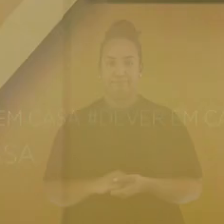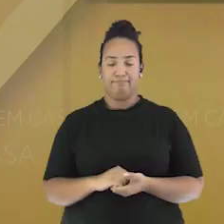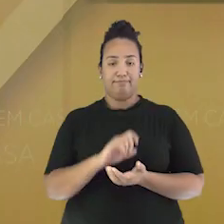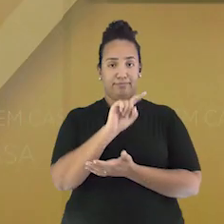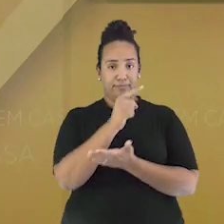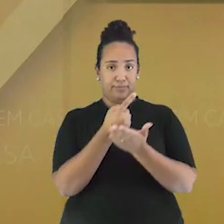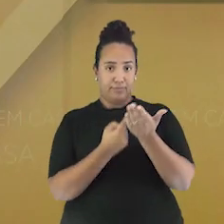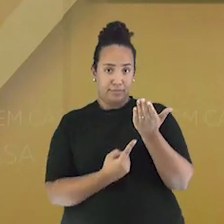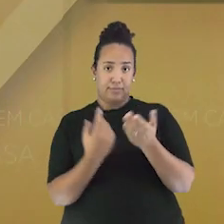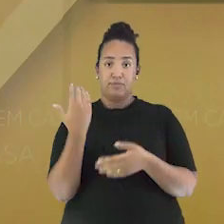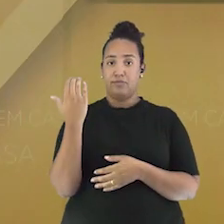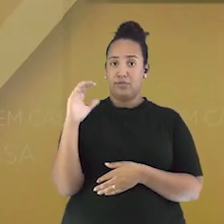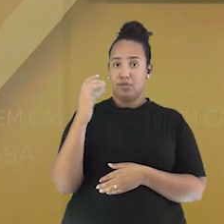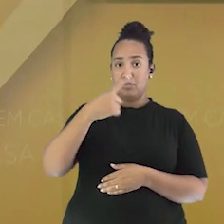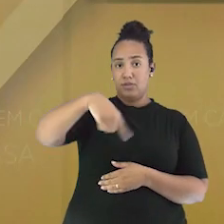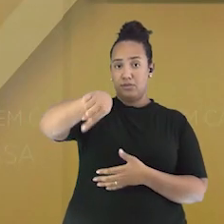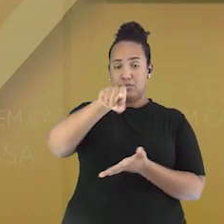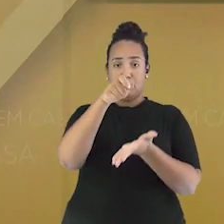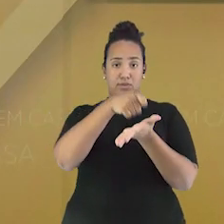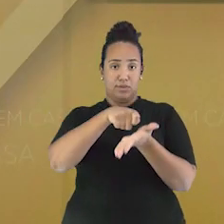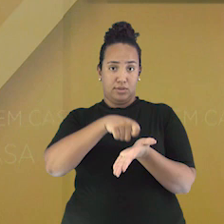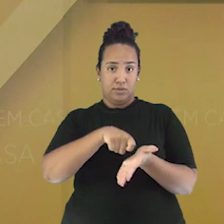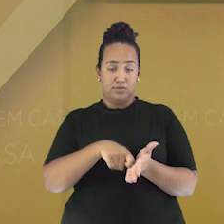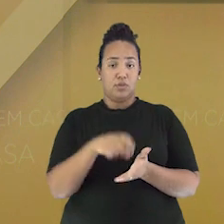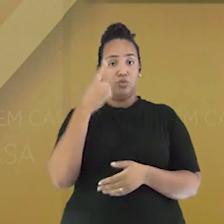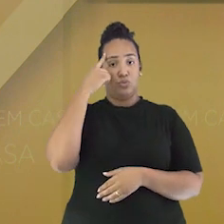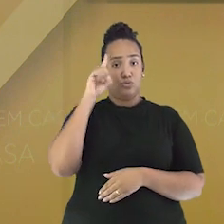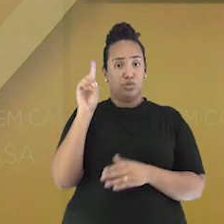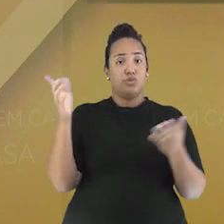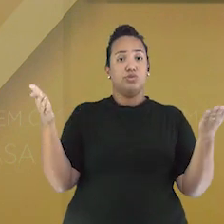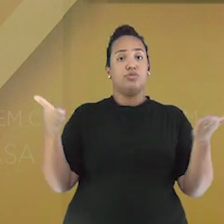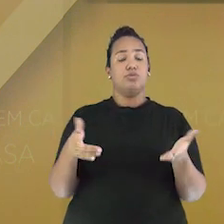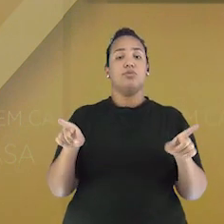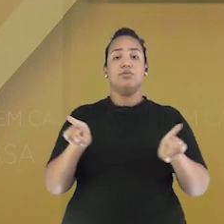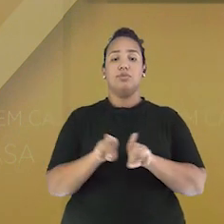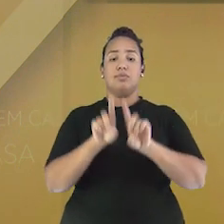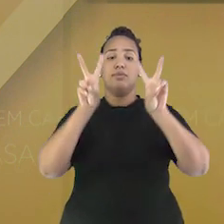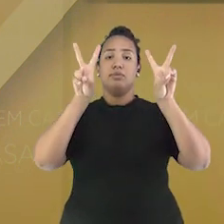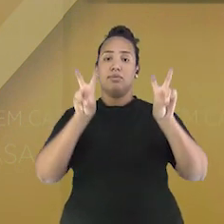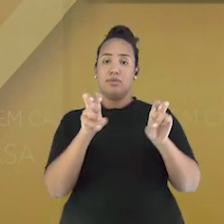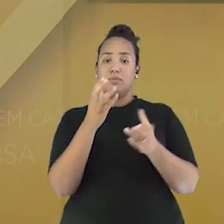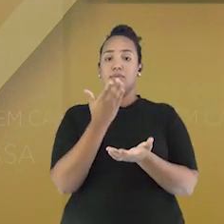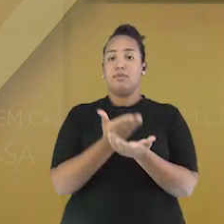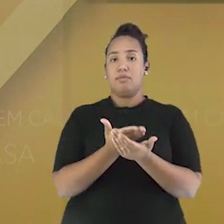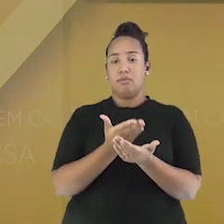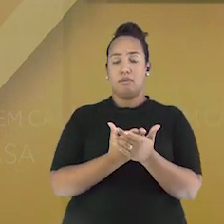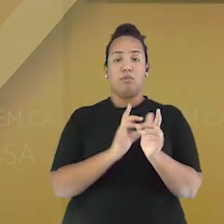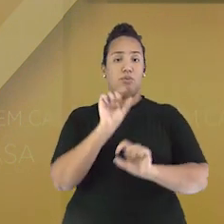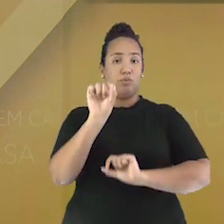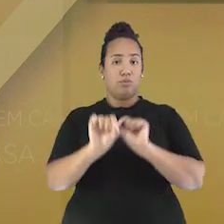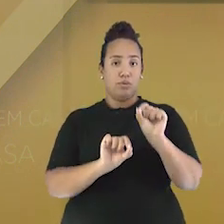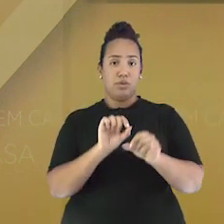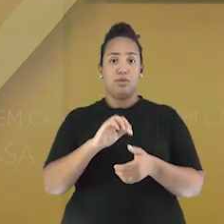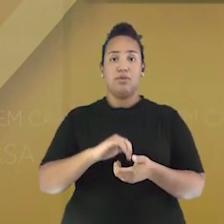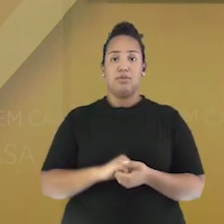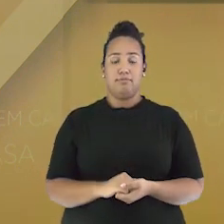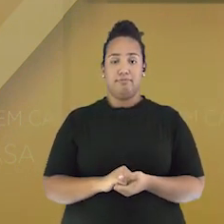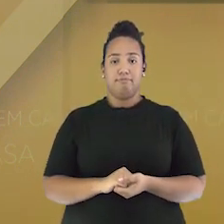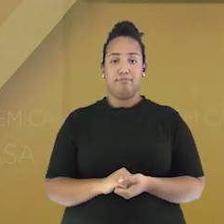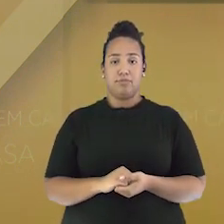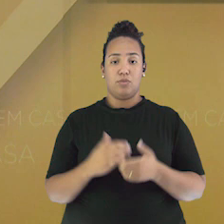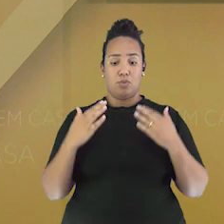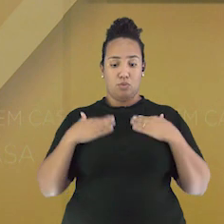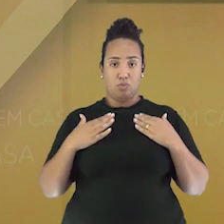Em seu caderno de ciências, escreva a data de hoje e também o título da nossa aula, que é Serviço